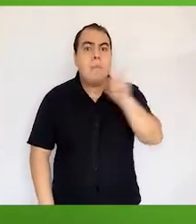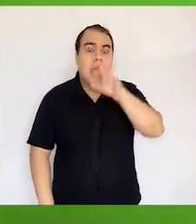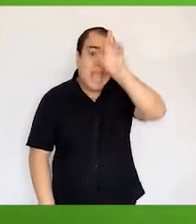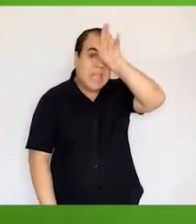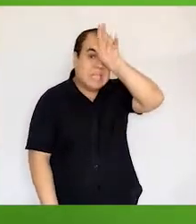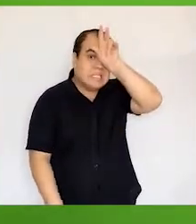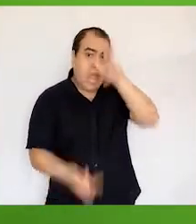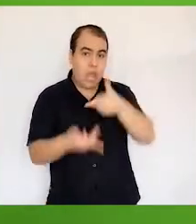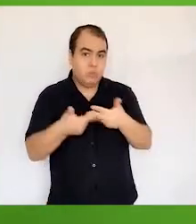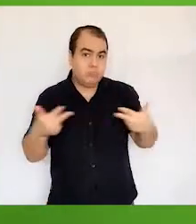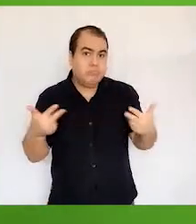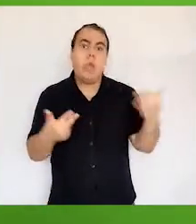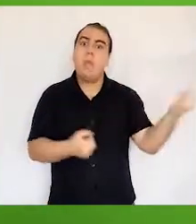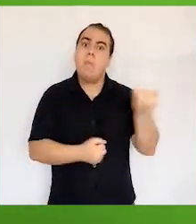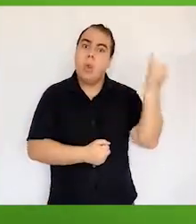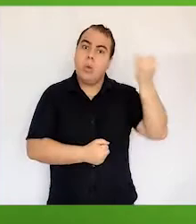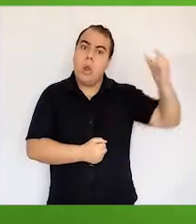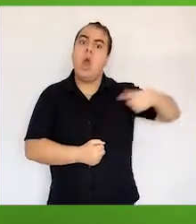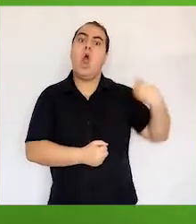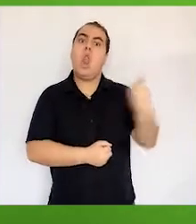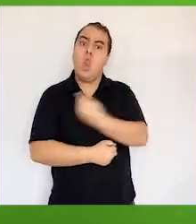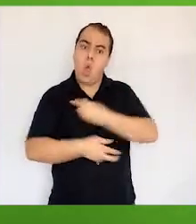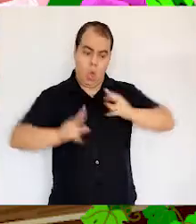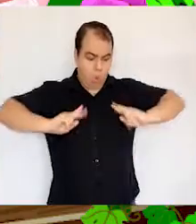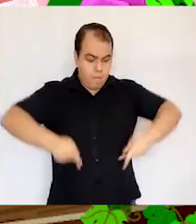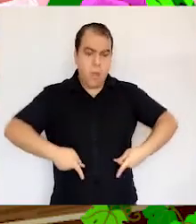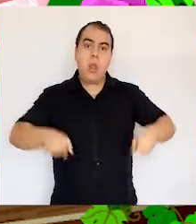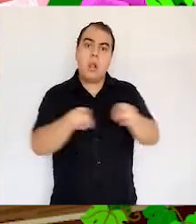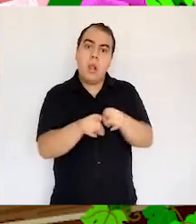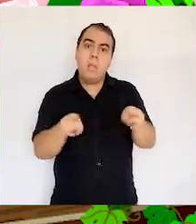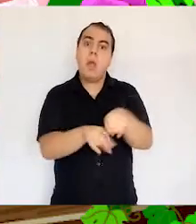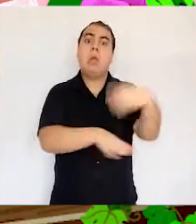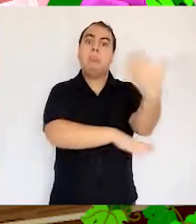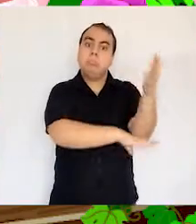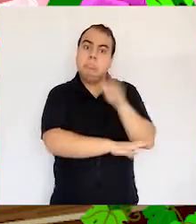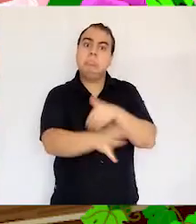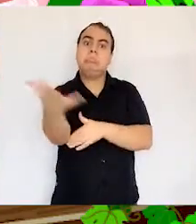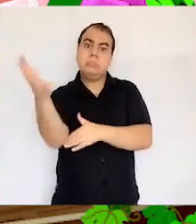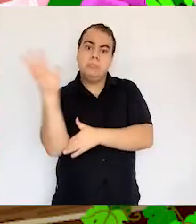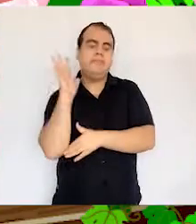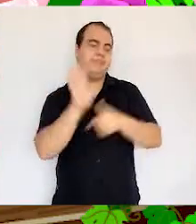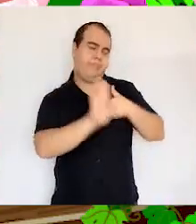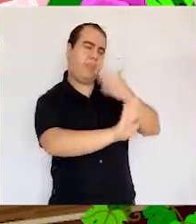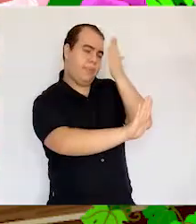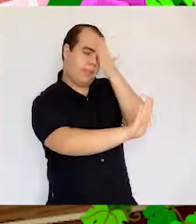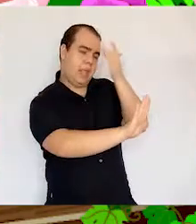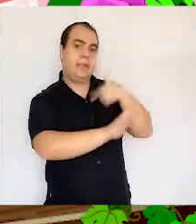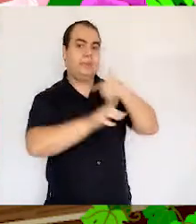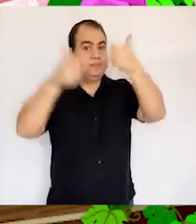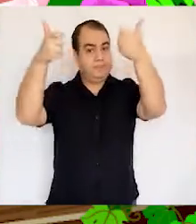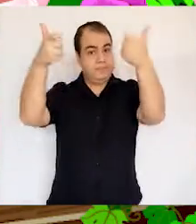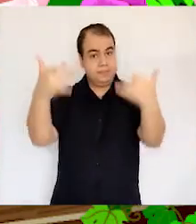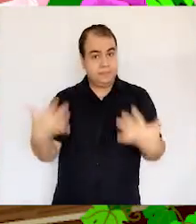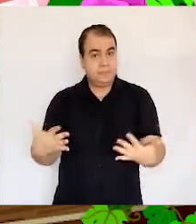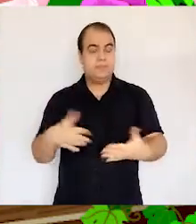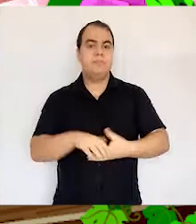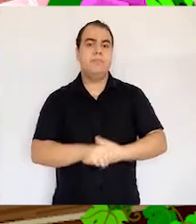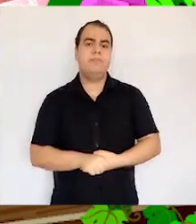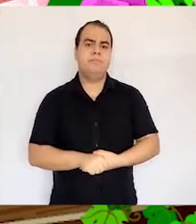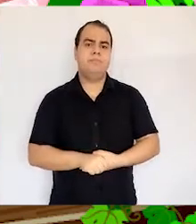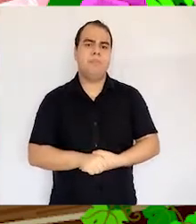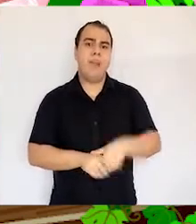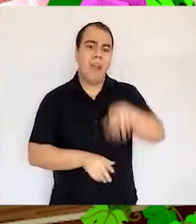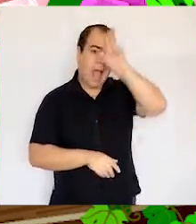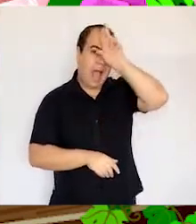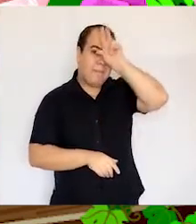tão importantes para a natureza e para nós humanos também. Eu entendo. Vou te explicar melhor. Nenhuma